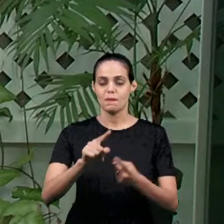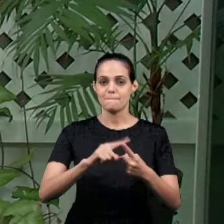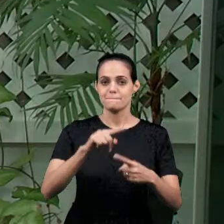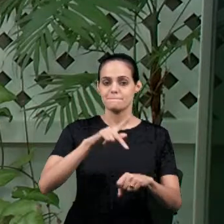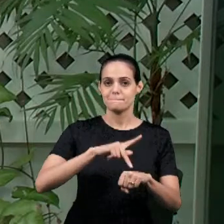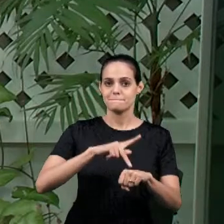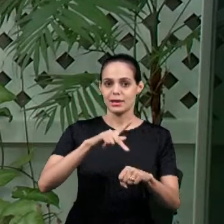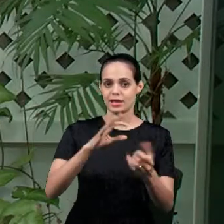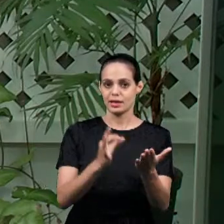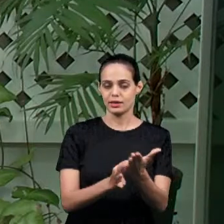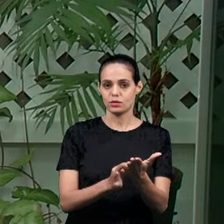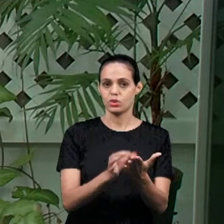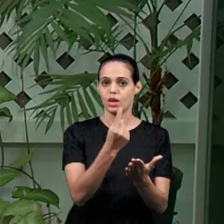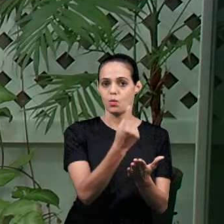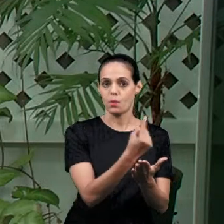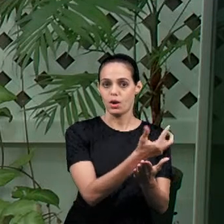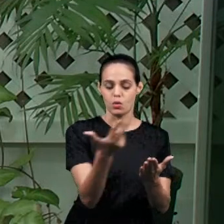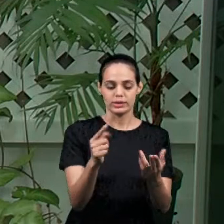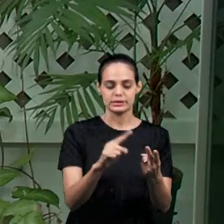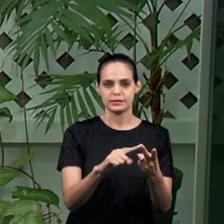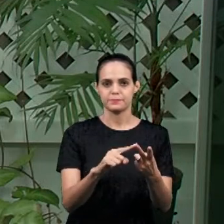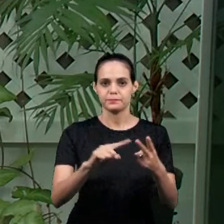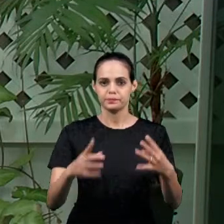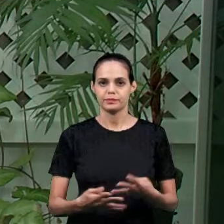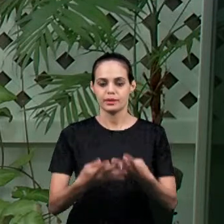quando Jesus propôs essas parábolas